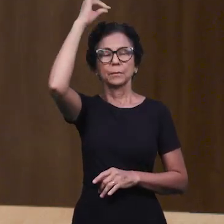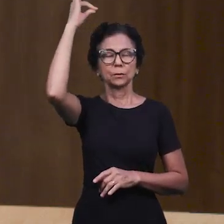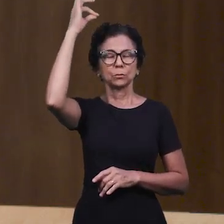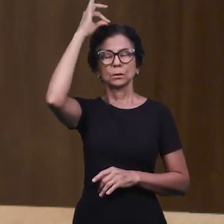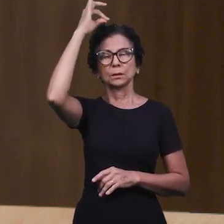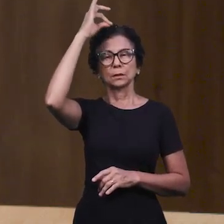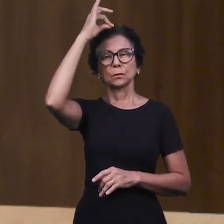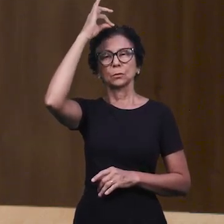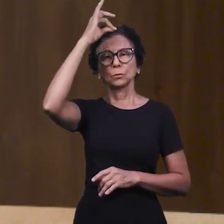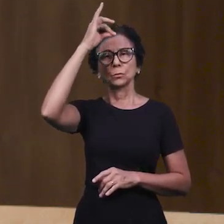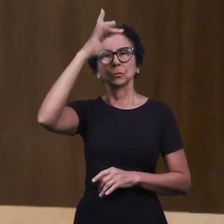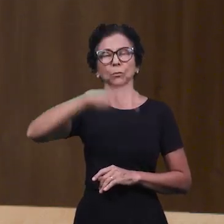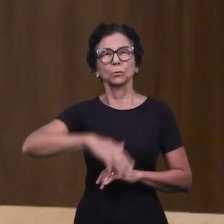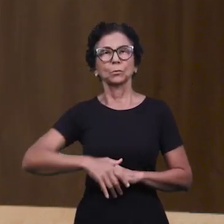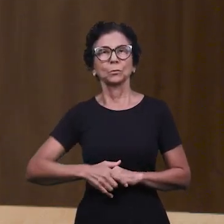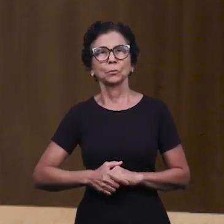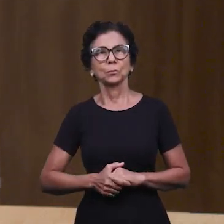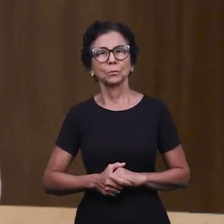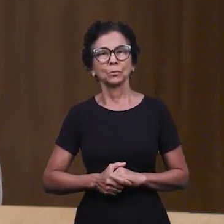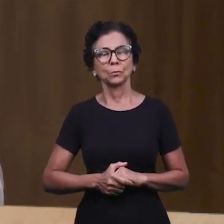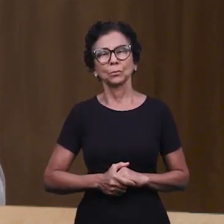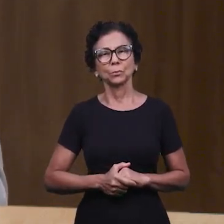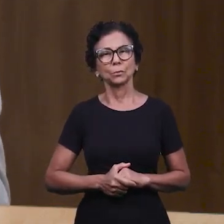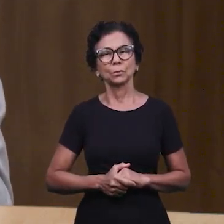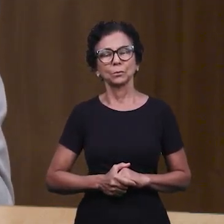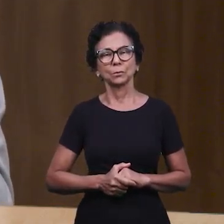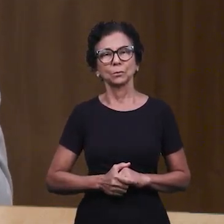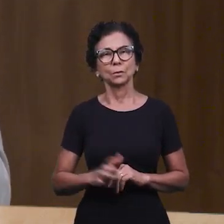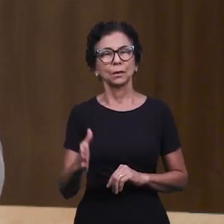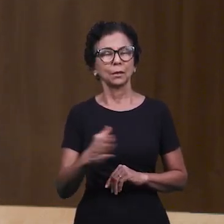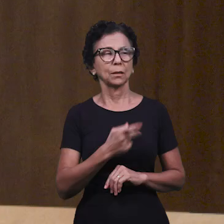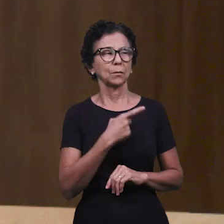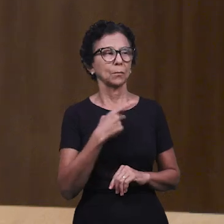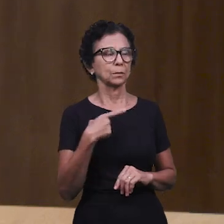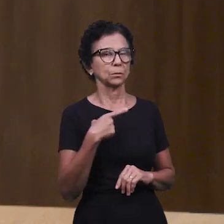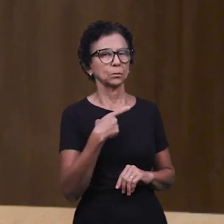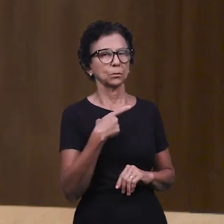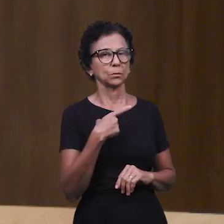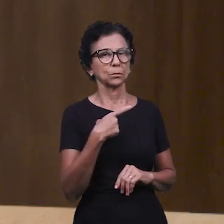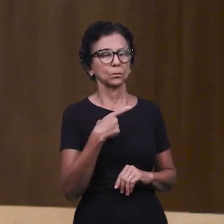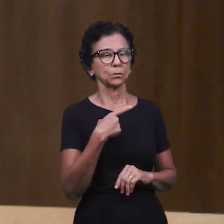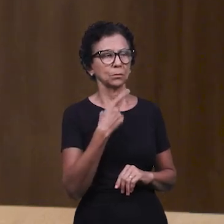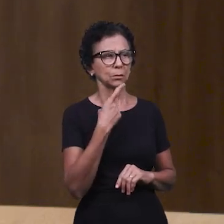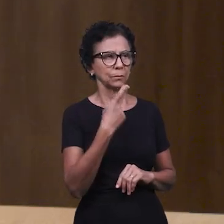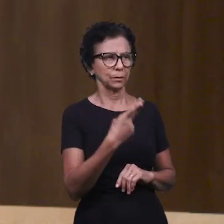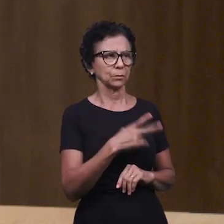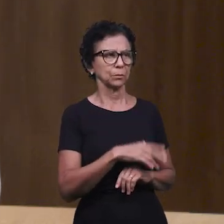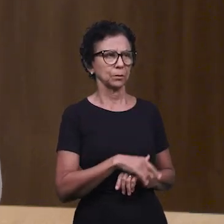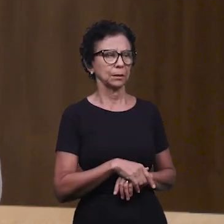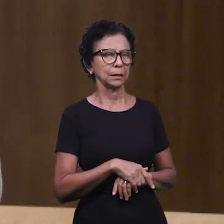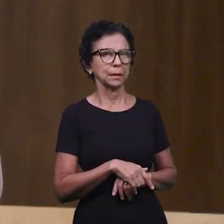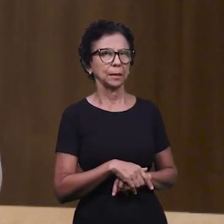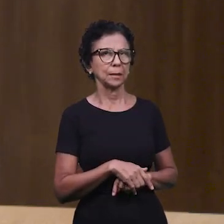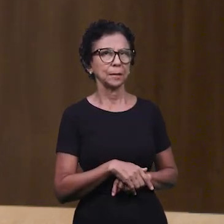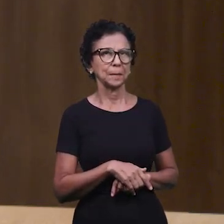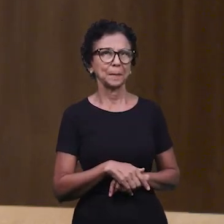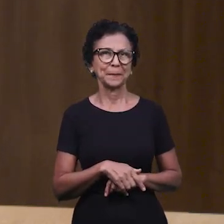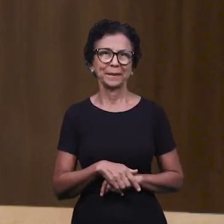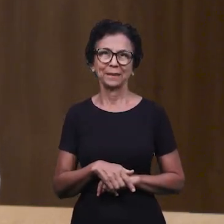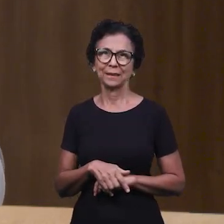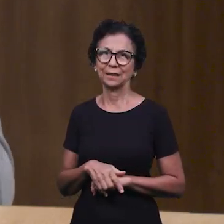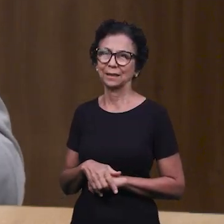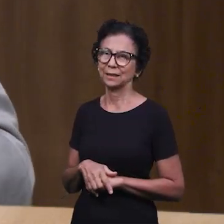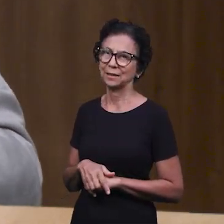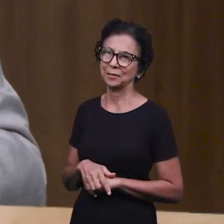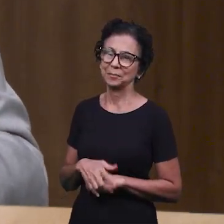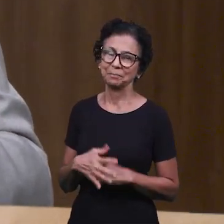o tesouro que estava escondido no campo e que nós encontramos, ele vai conosco, né? Para a eternidade. Nada vai ficar. Nada fica. Não